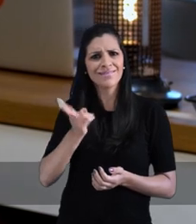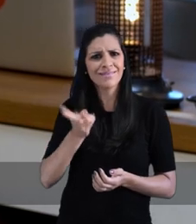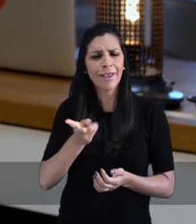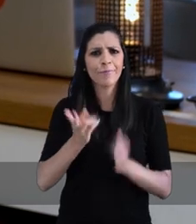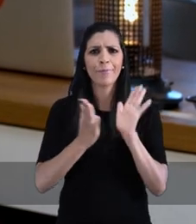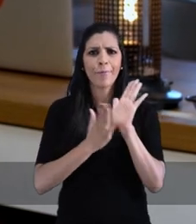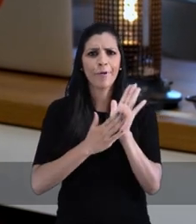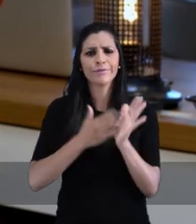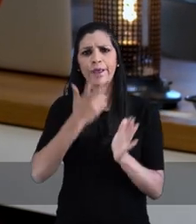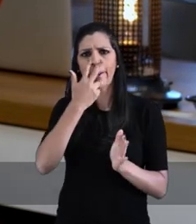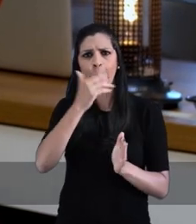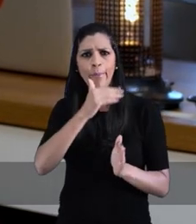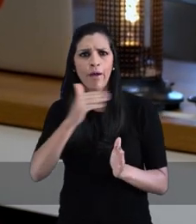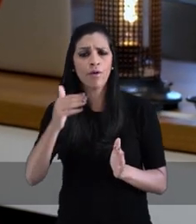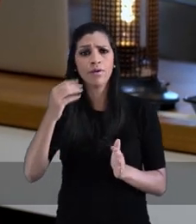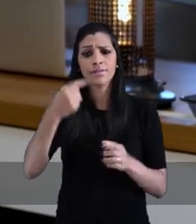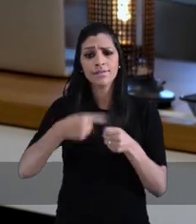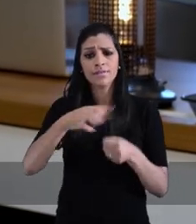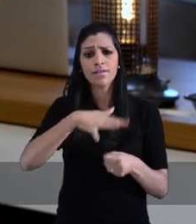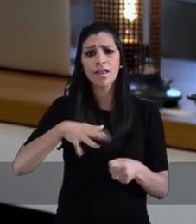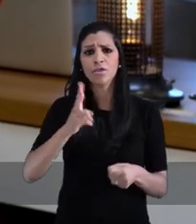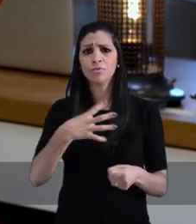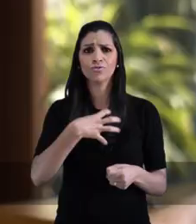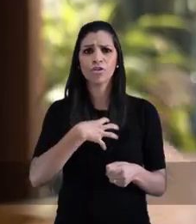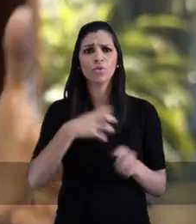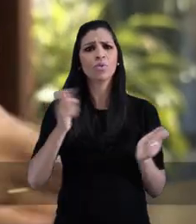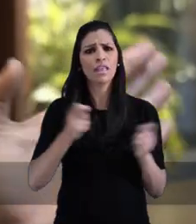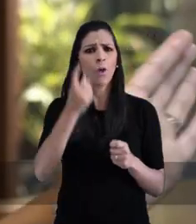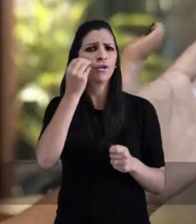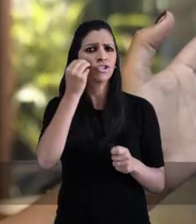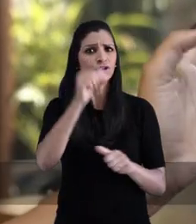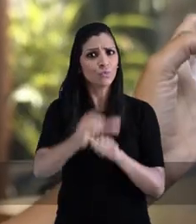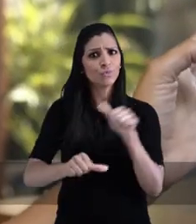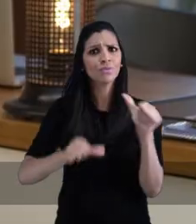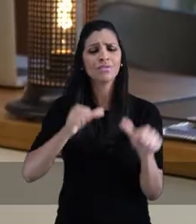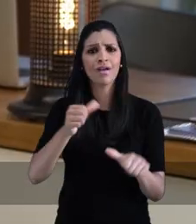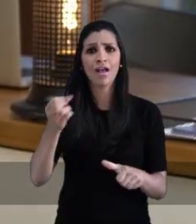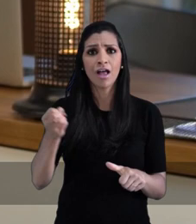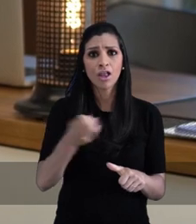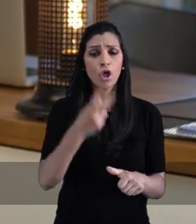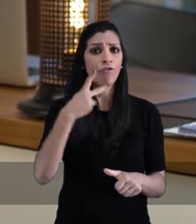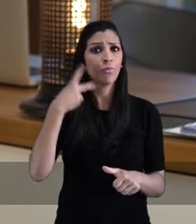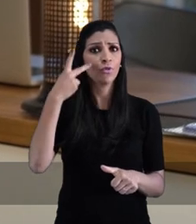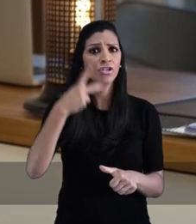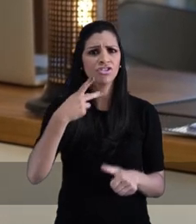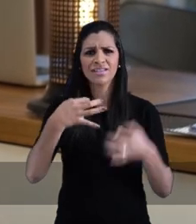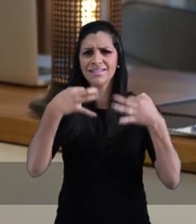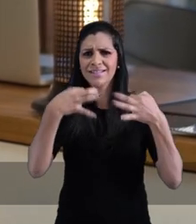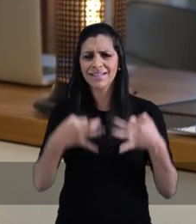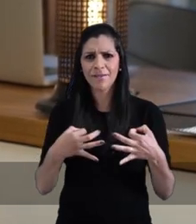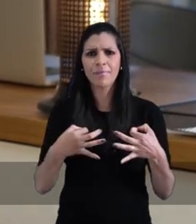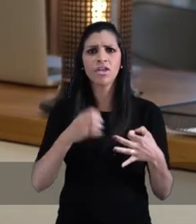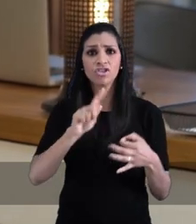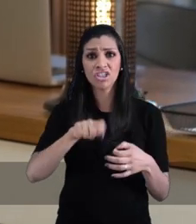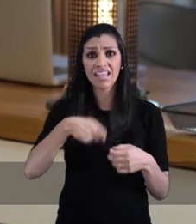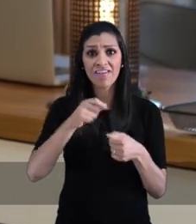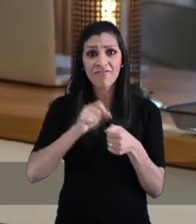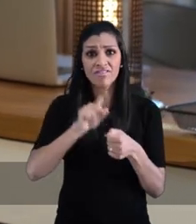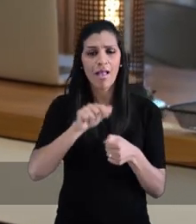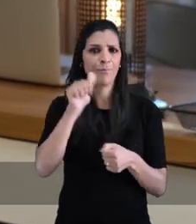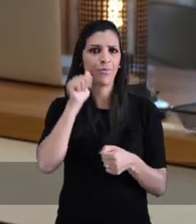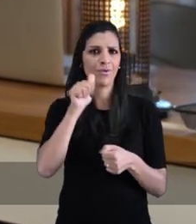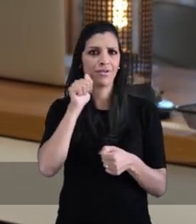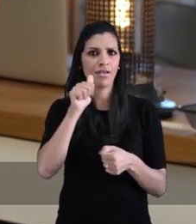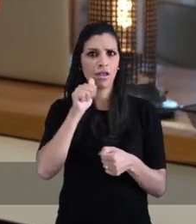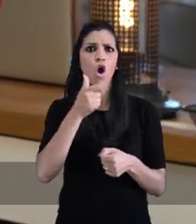sempre, com as mesmas propostas de sempre, que deixa a cidade sempre do mesmo jeito. Tem uma chance de mudar agora. A nova política certamente vai ser feita